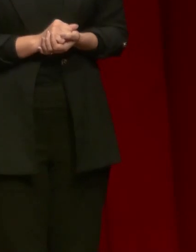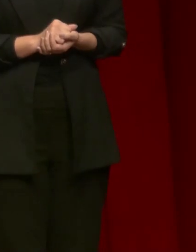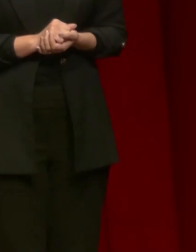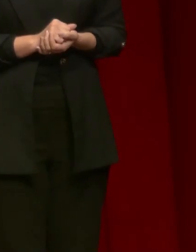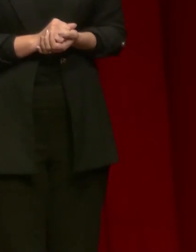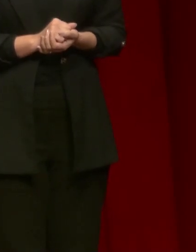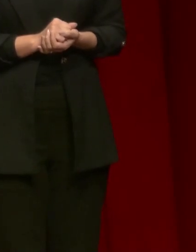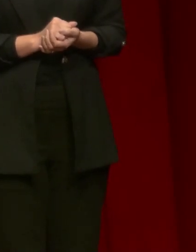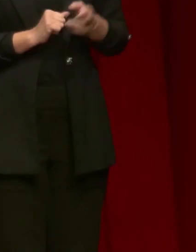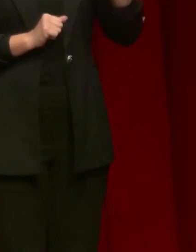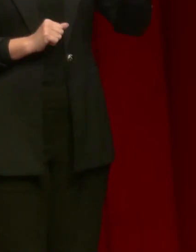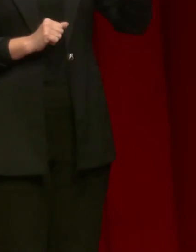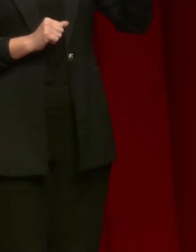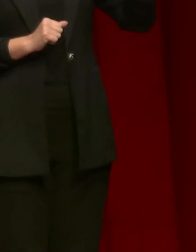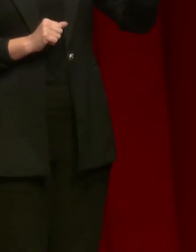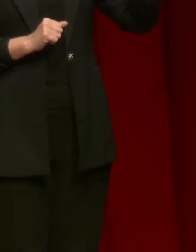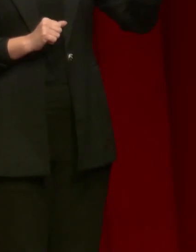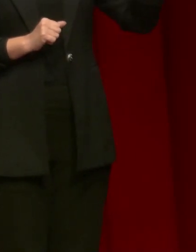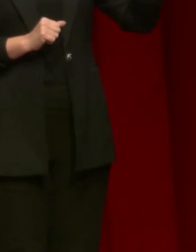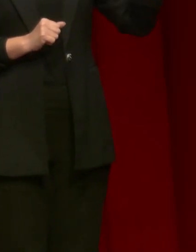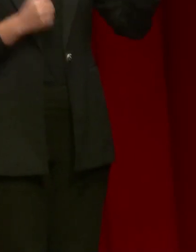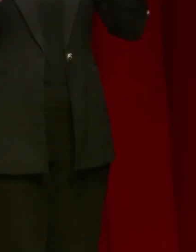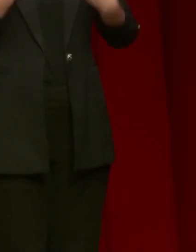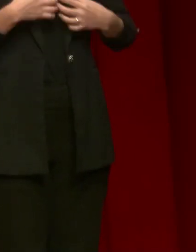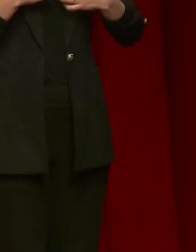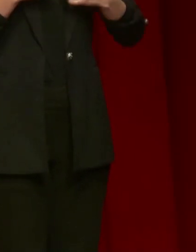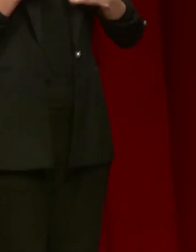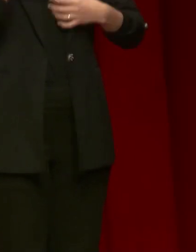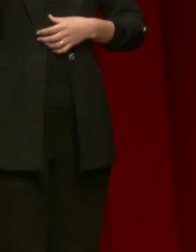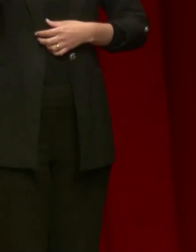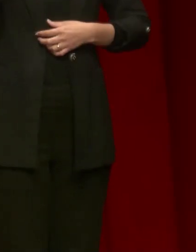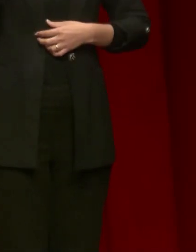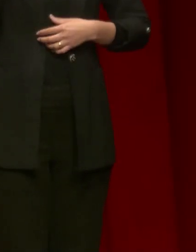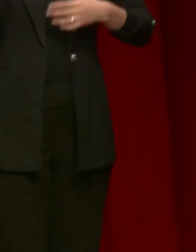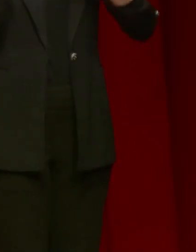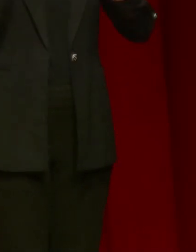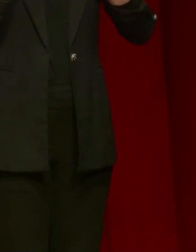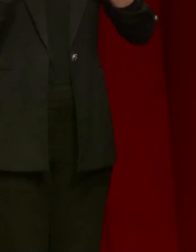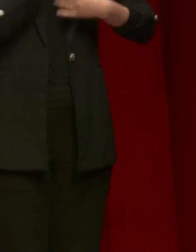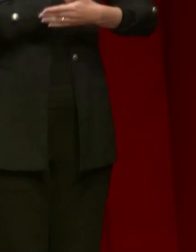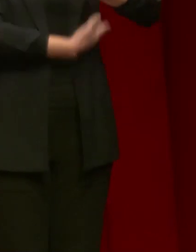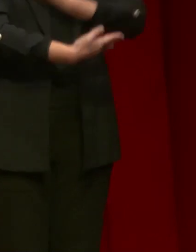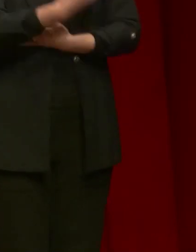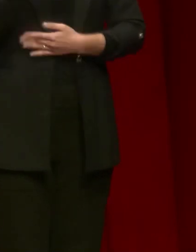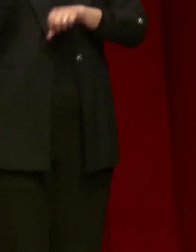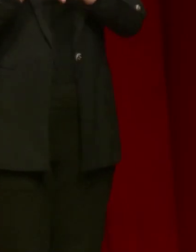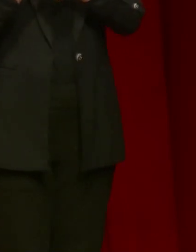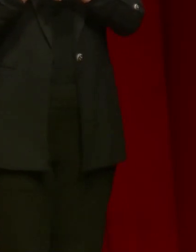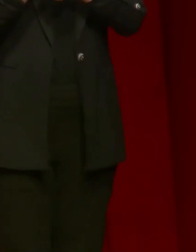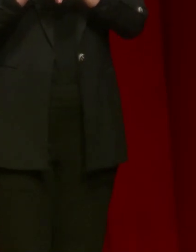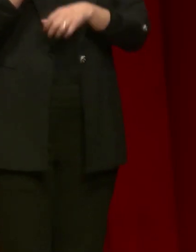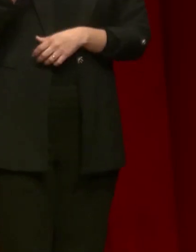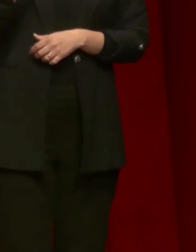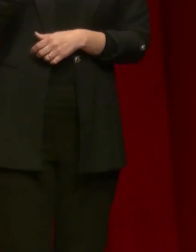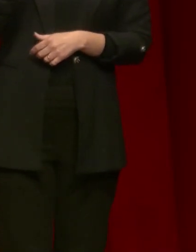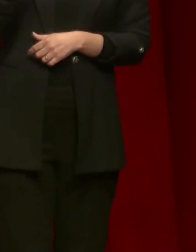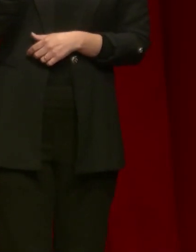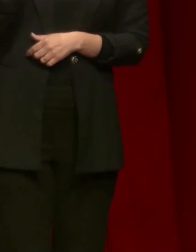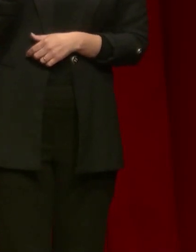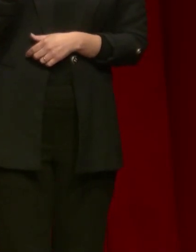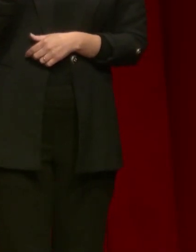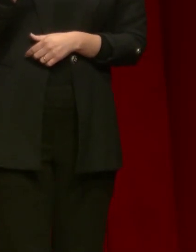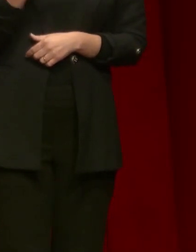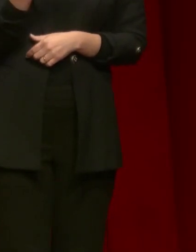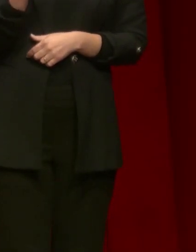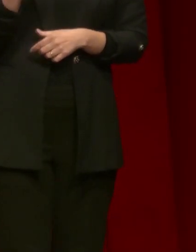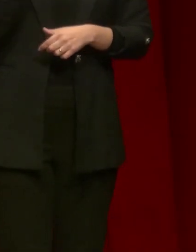e a Renata está toda de preto, com uma camisa cinza por baixo, e a Claudinha também está toda de